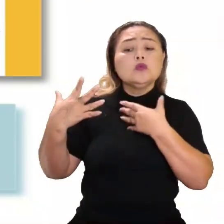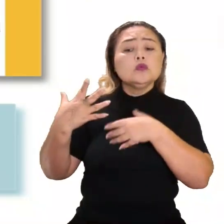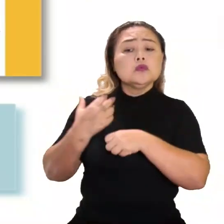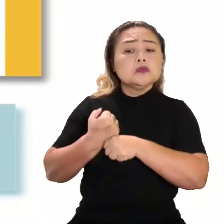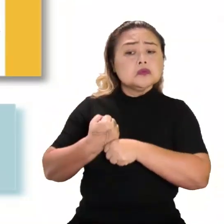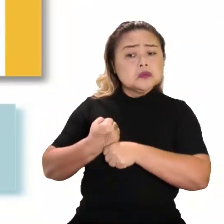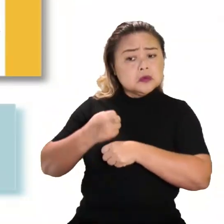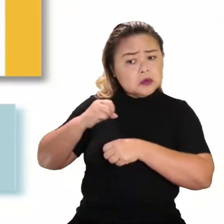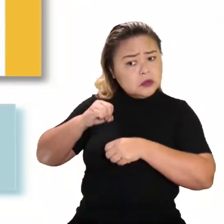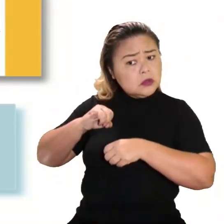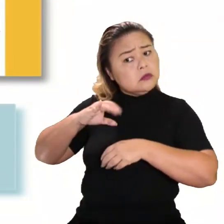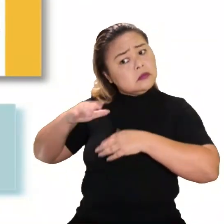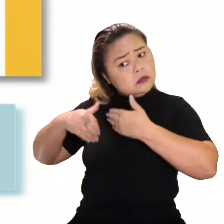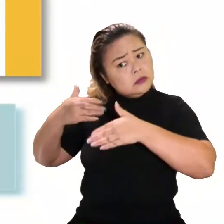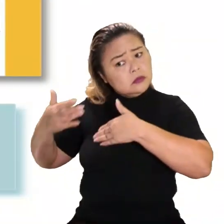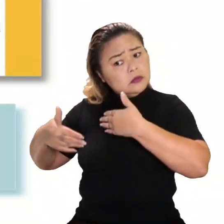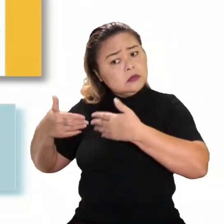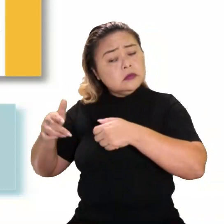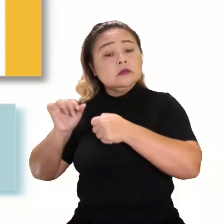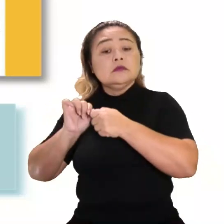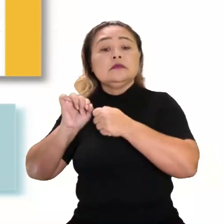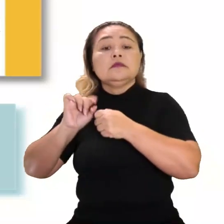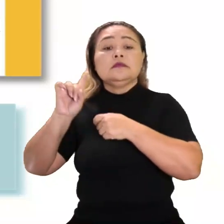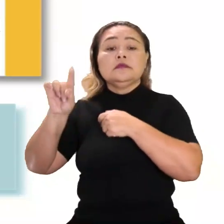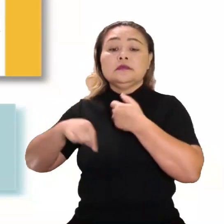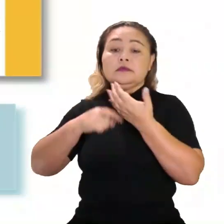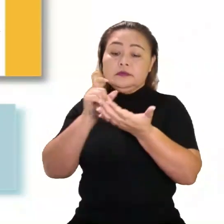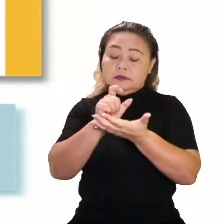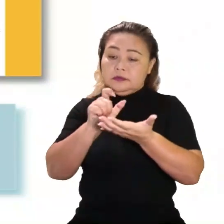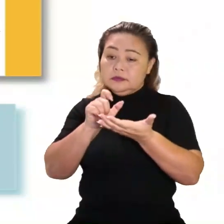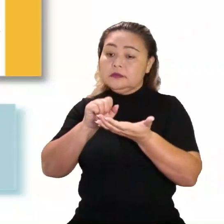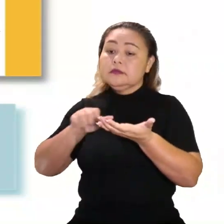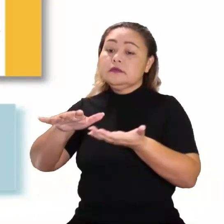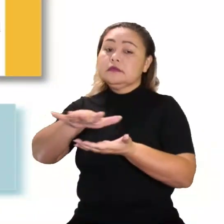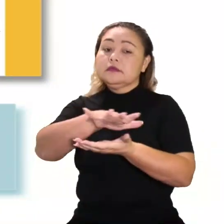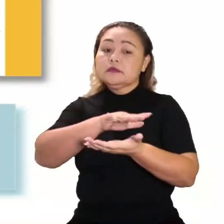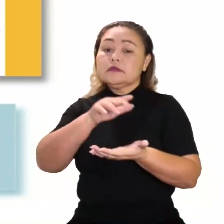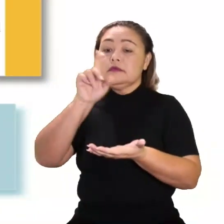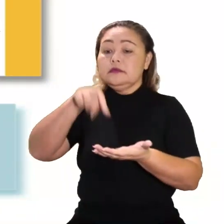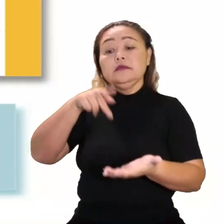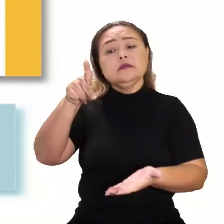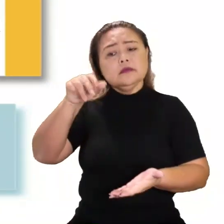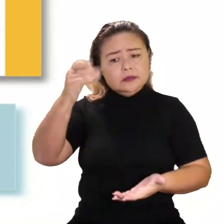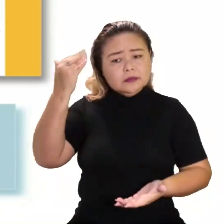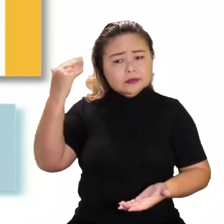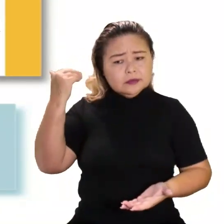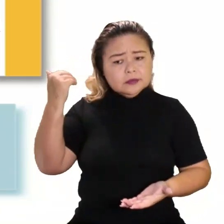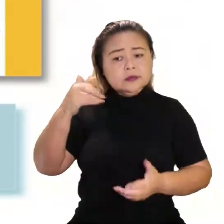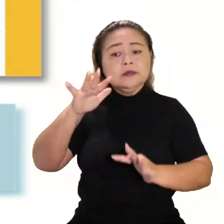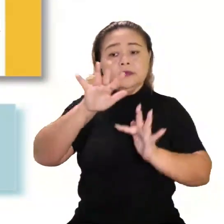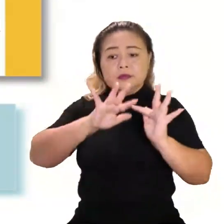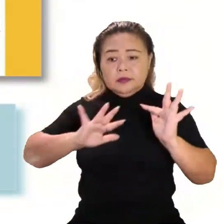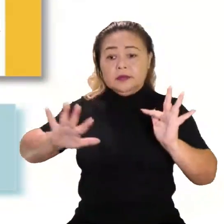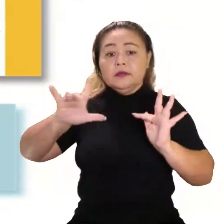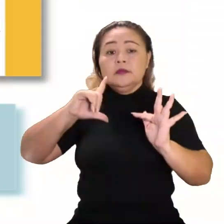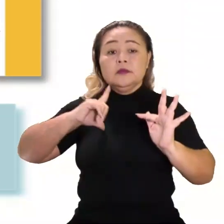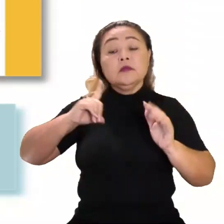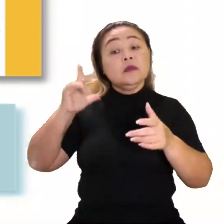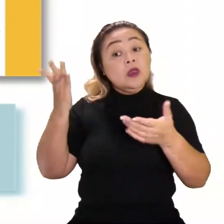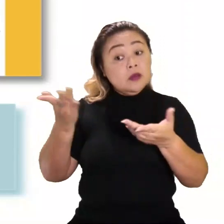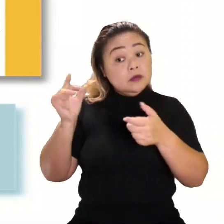infinito, né? Então, da mesma forma que a gente fez a interpretação geométrica, né, da PA lá no gráfico, agora a gente vai fazer